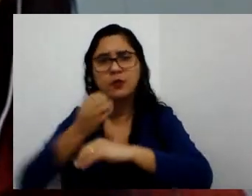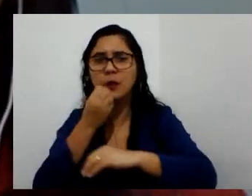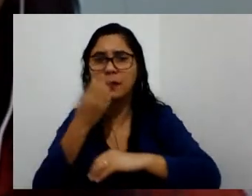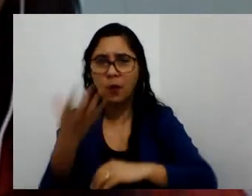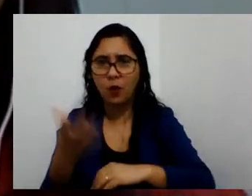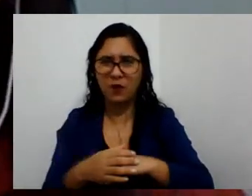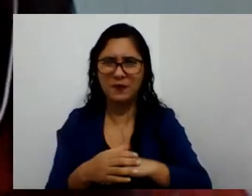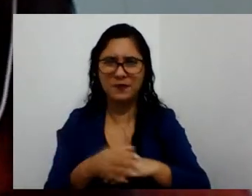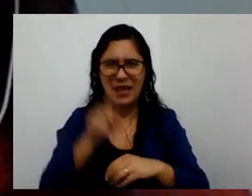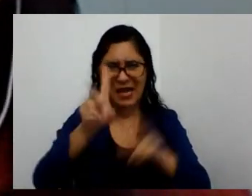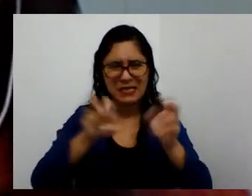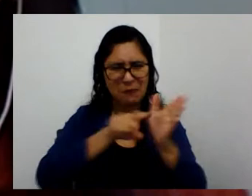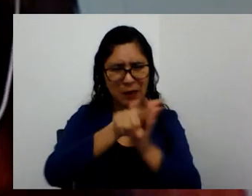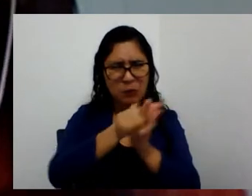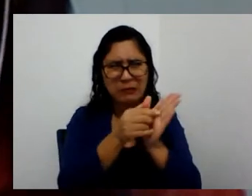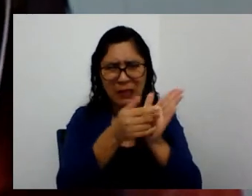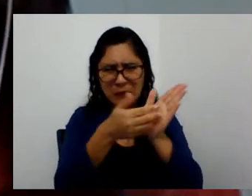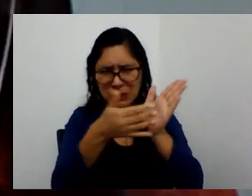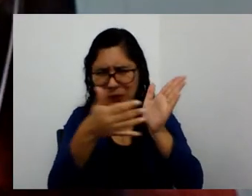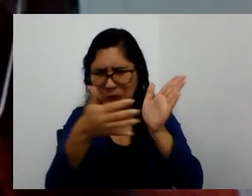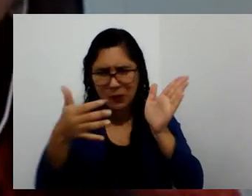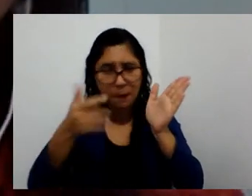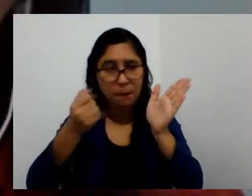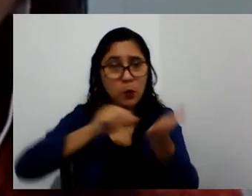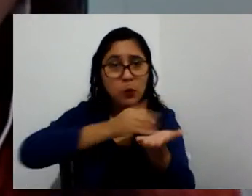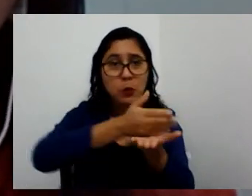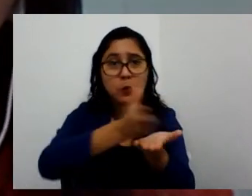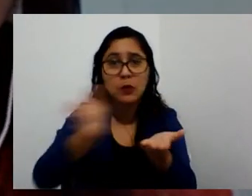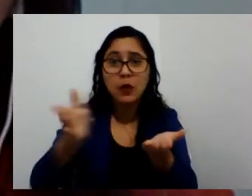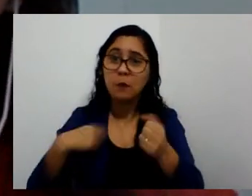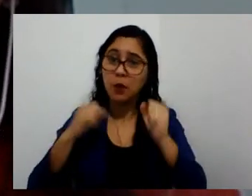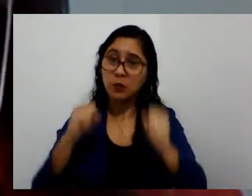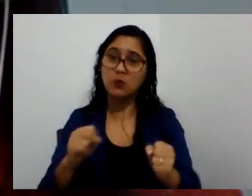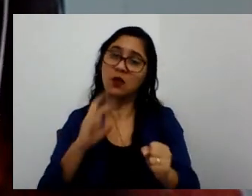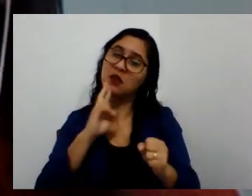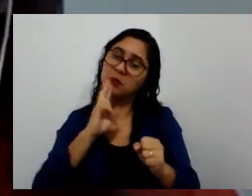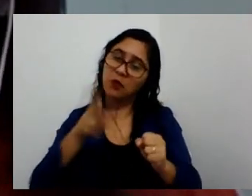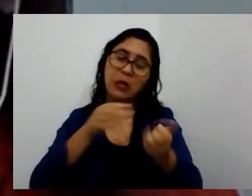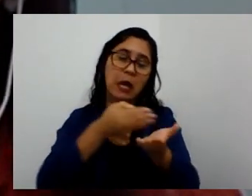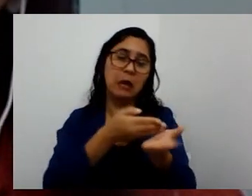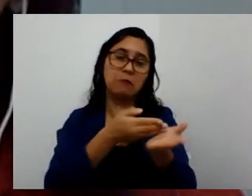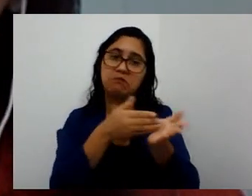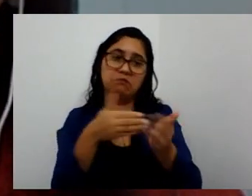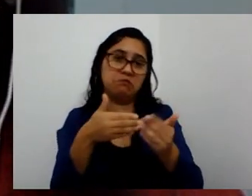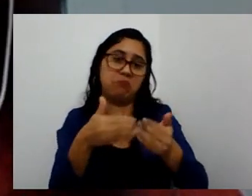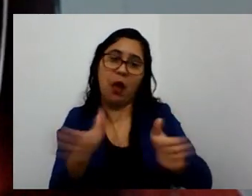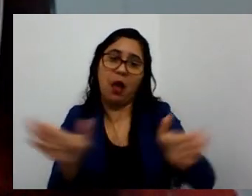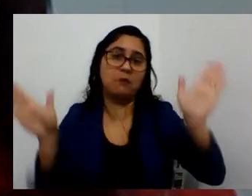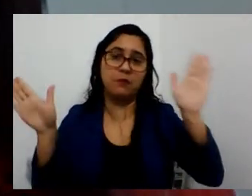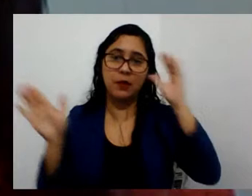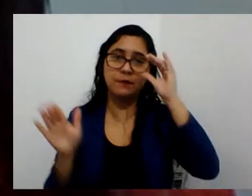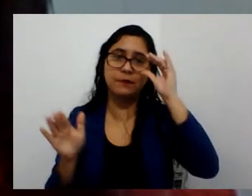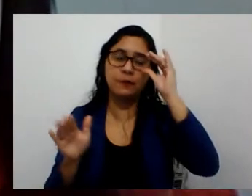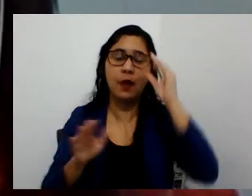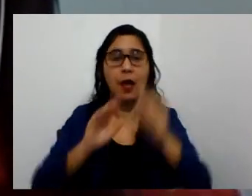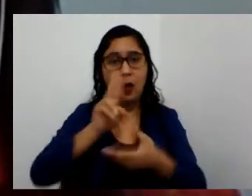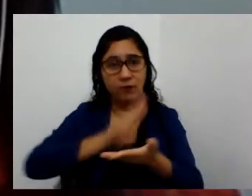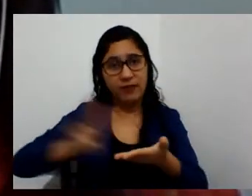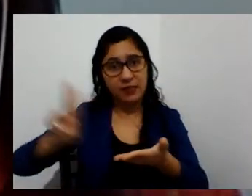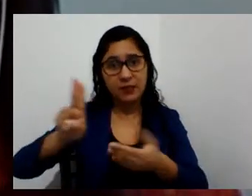muito ampla, então eu acho que eu posso responder também de forma ampla. Dentro da universidade, nós temos